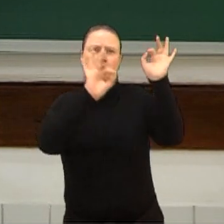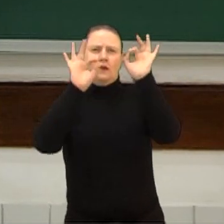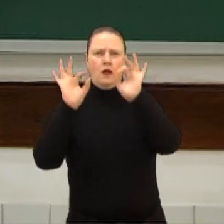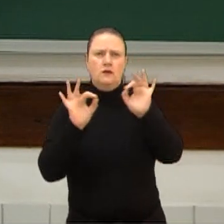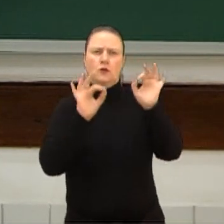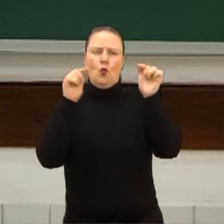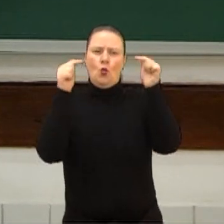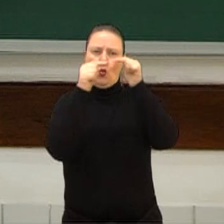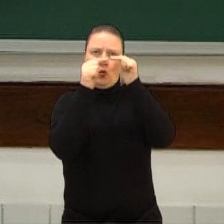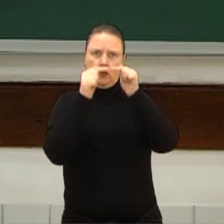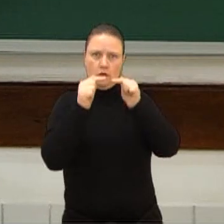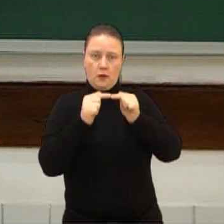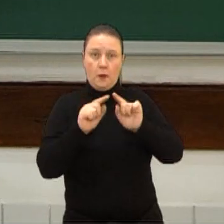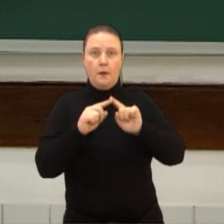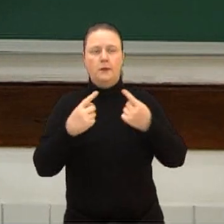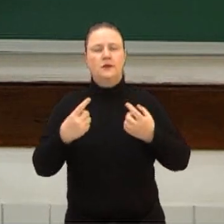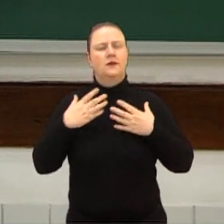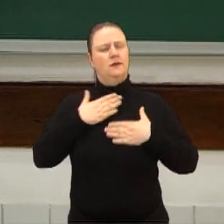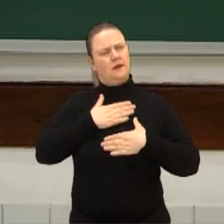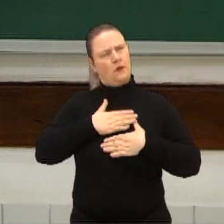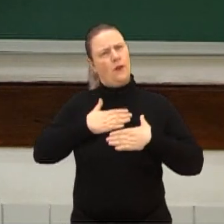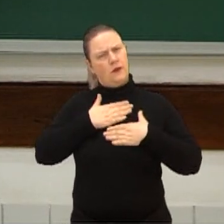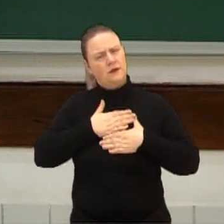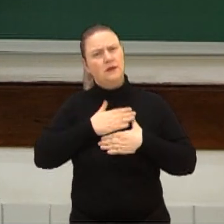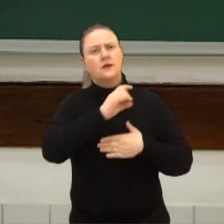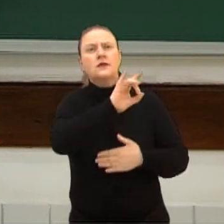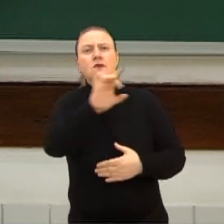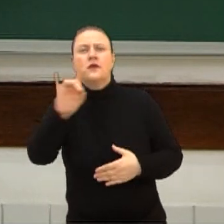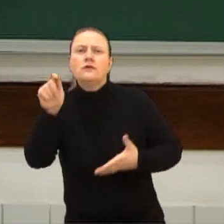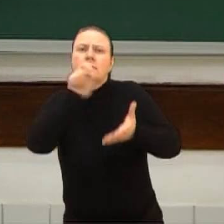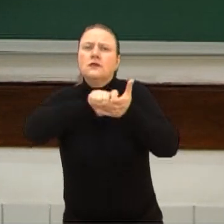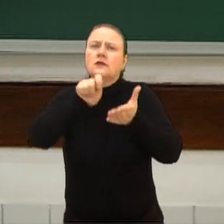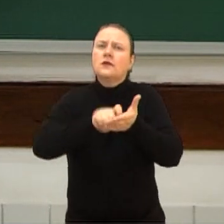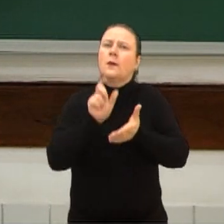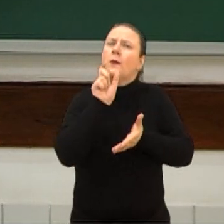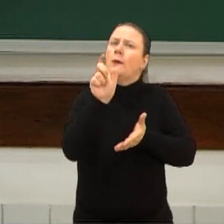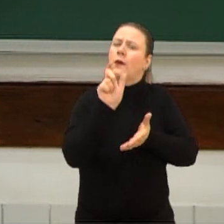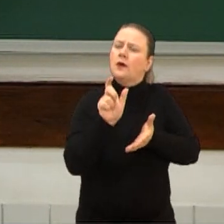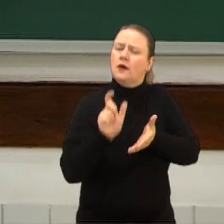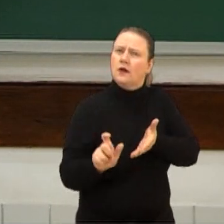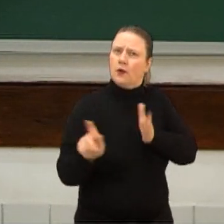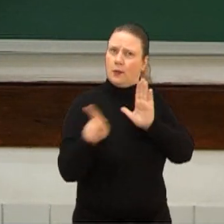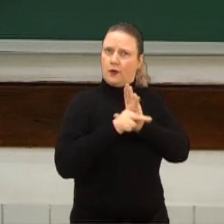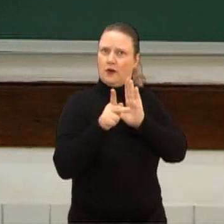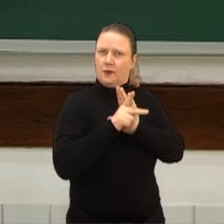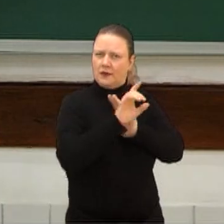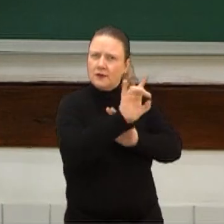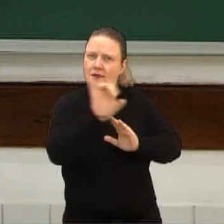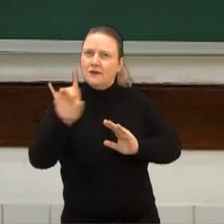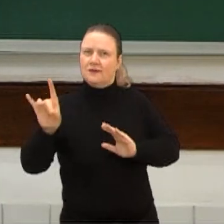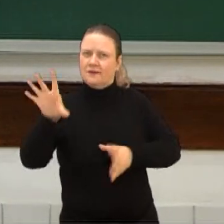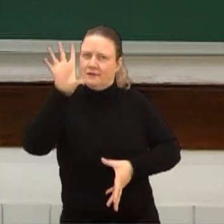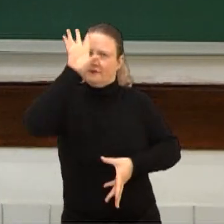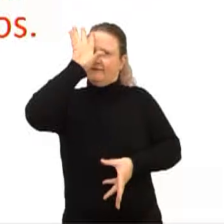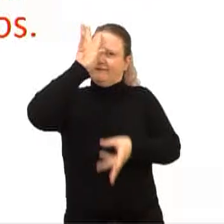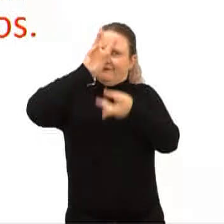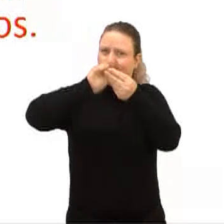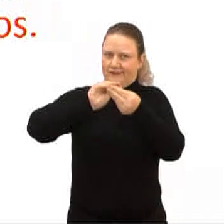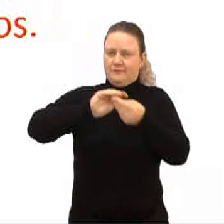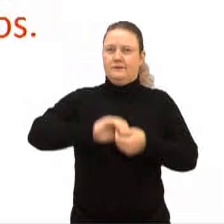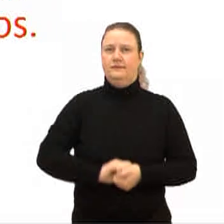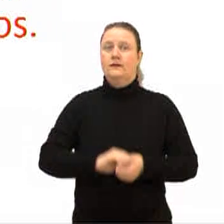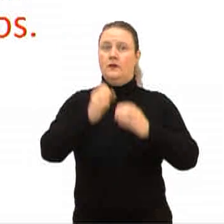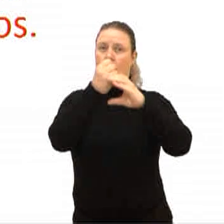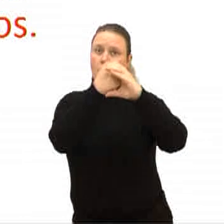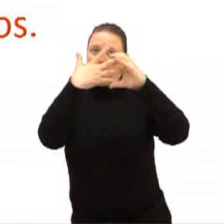vocês escrevessem com as próprias palavras para que realmente haja uma assimilação do que está sendo estudado. Então, dentro das